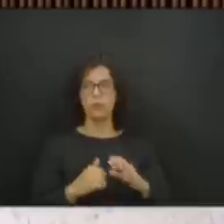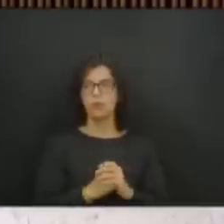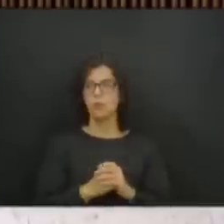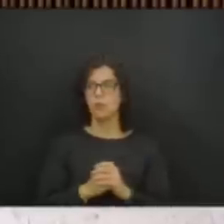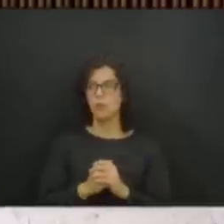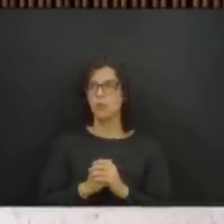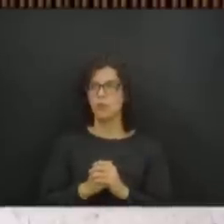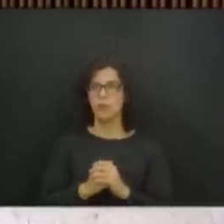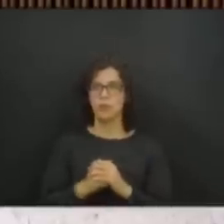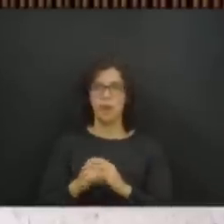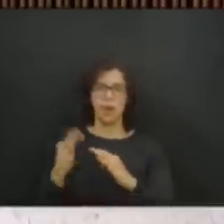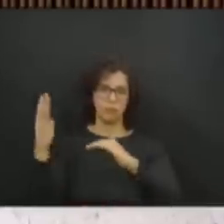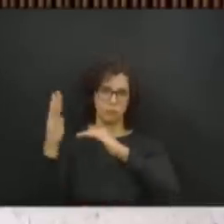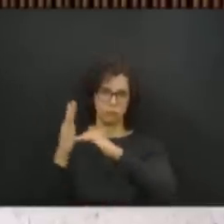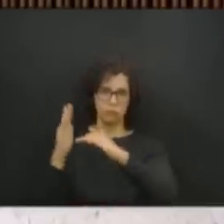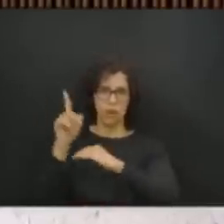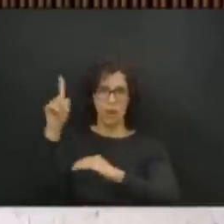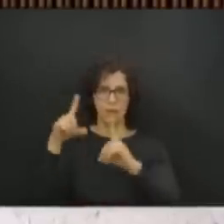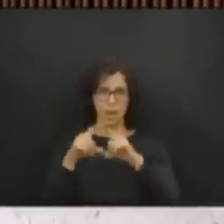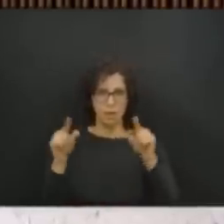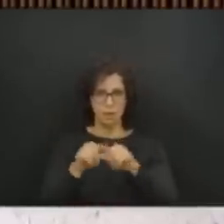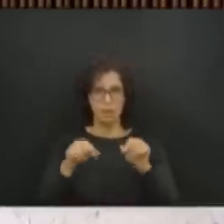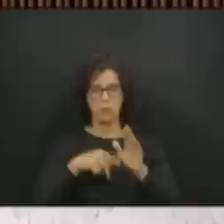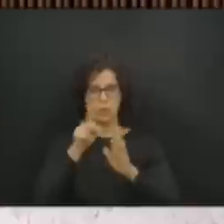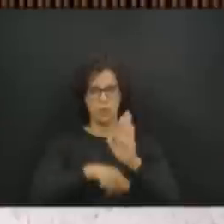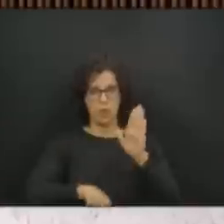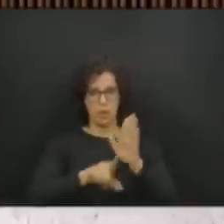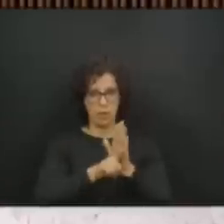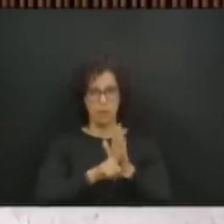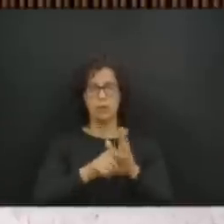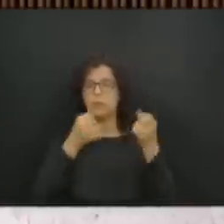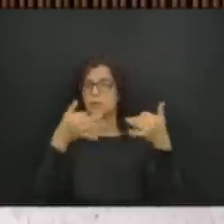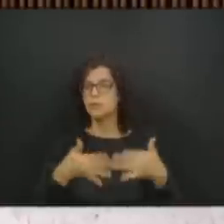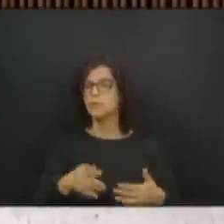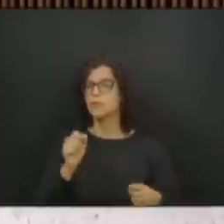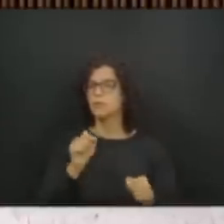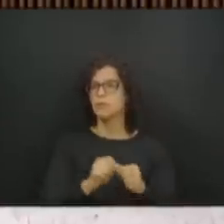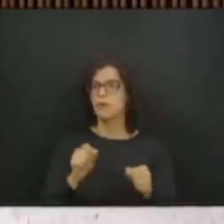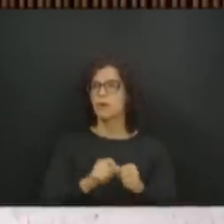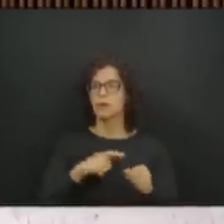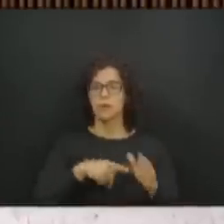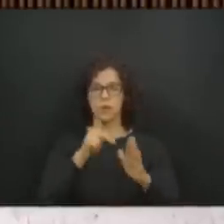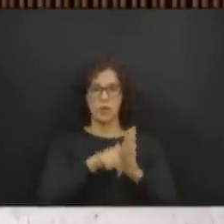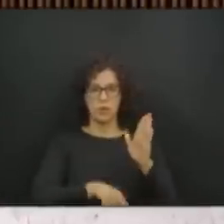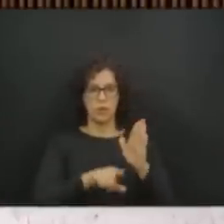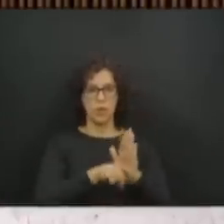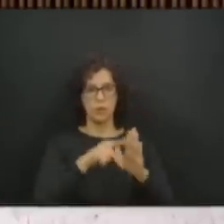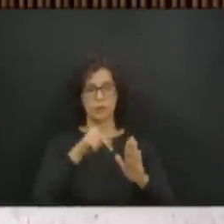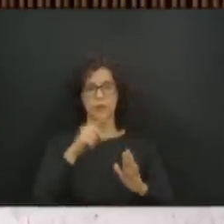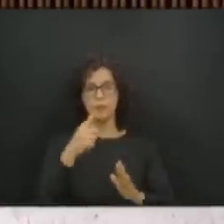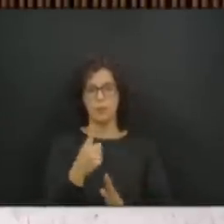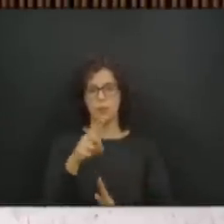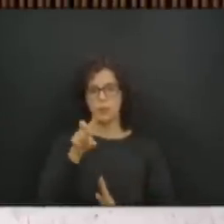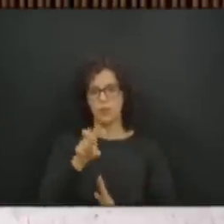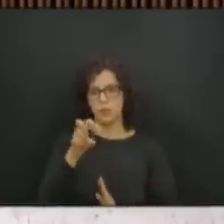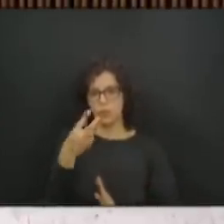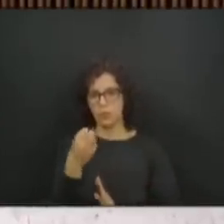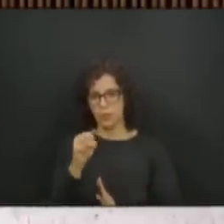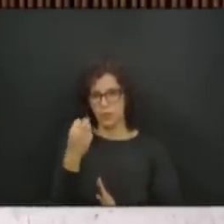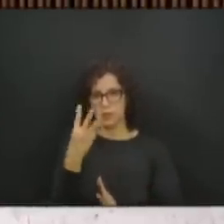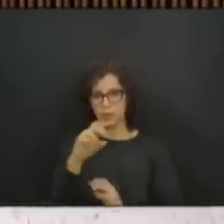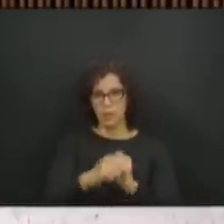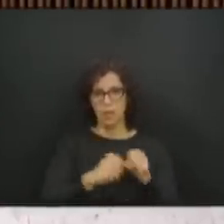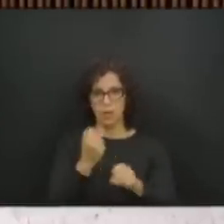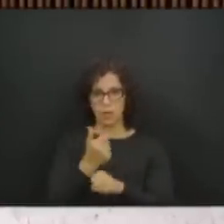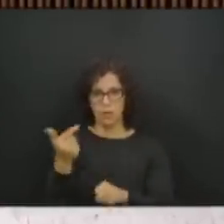à Câmara Federal o projeto de lei que pretende já te lei.pl 1583